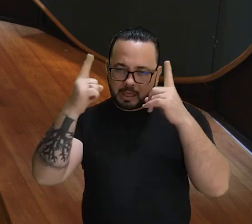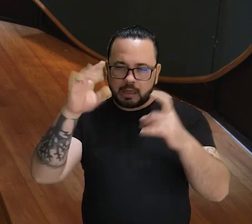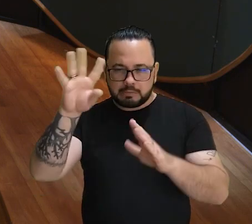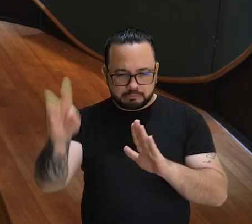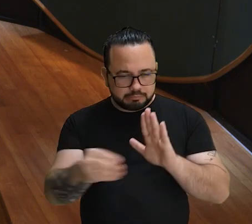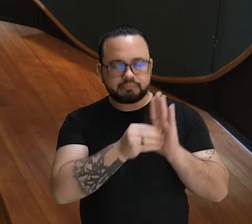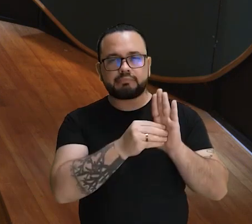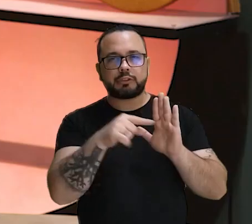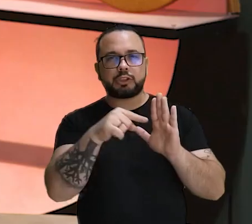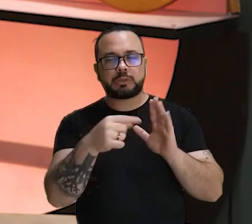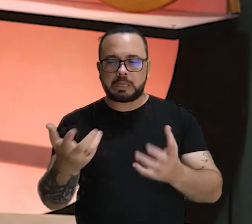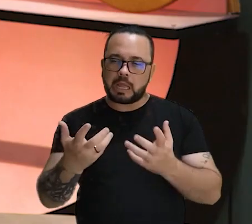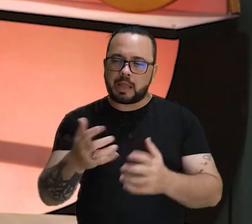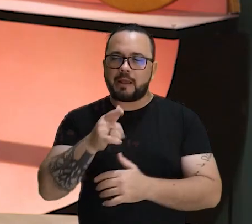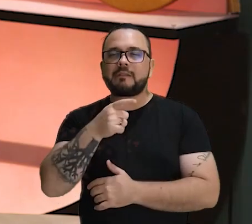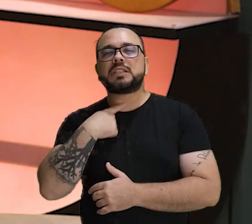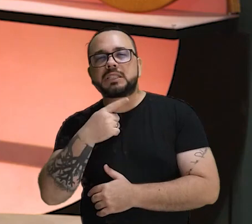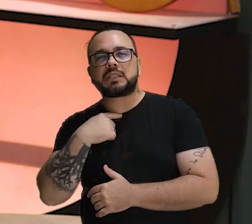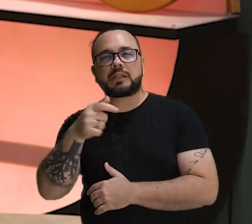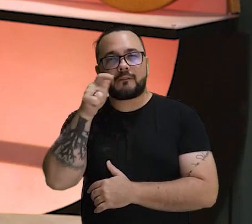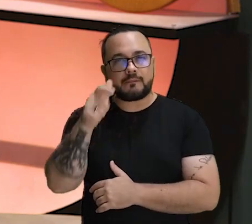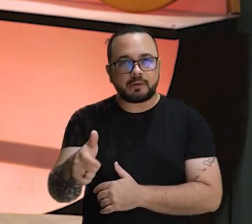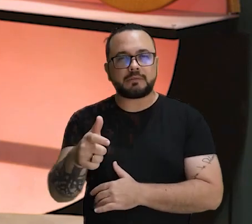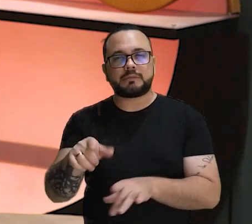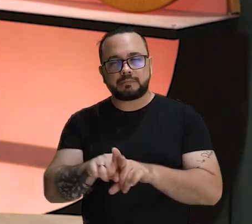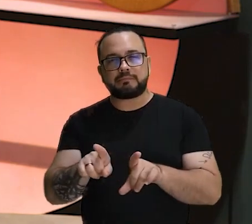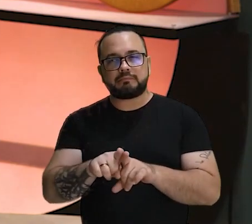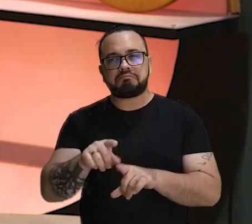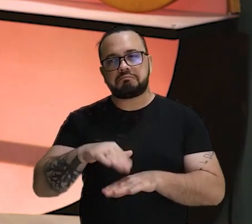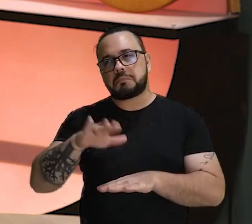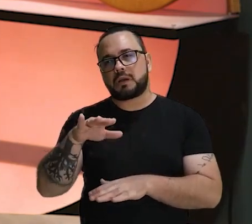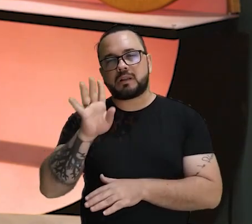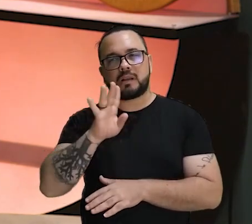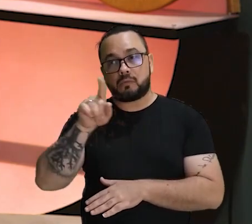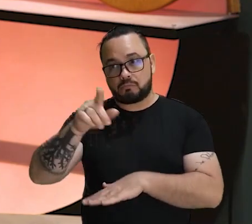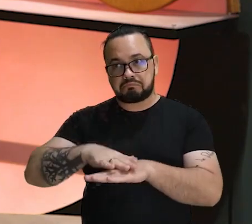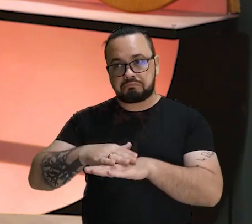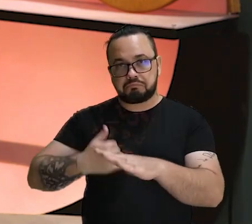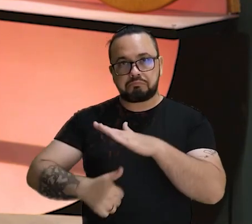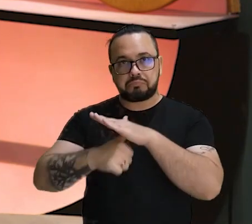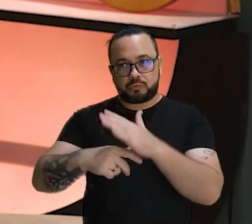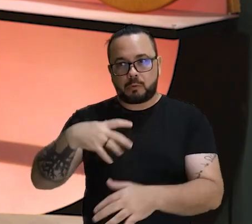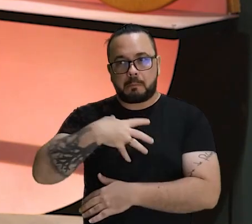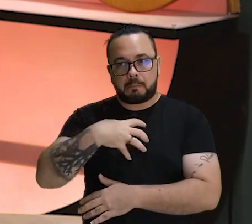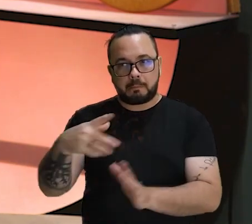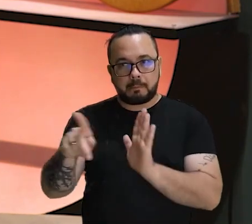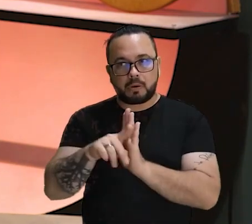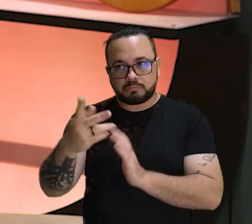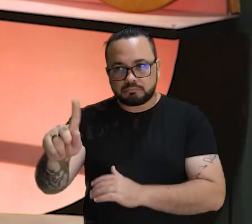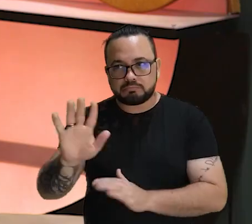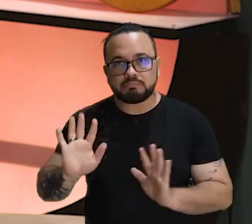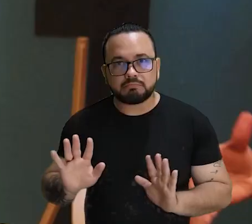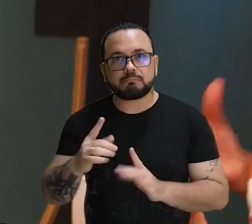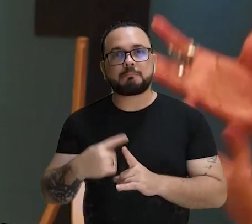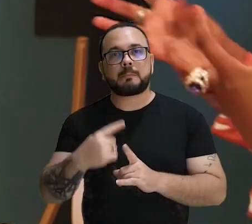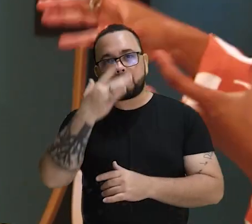para um produtor o que você quer exatamente. Às vezes seria mais fácil você fazer a sua própria a sua própria produção. E aí eu queria saber como que é isso. Assim,